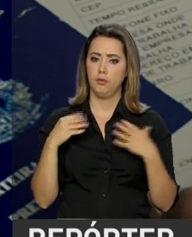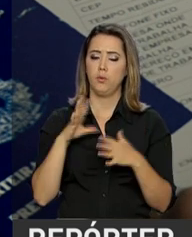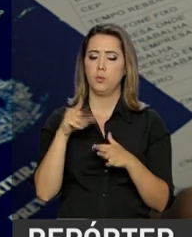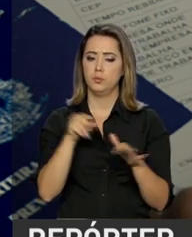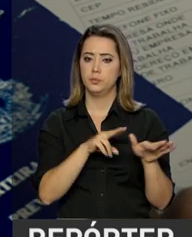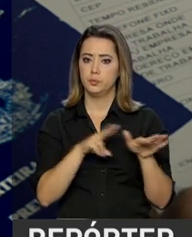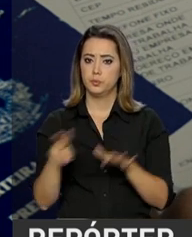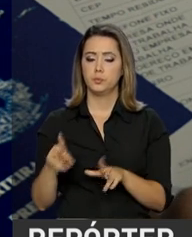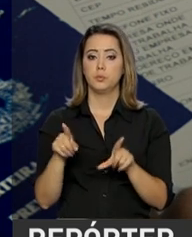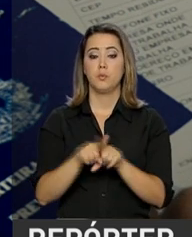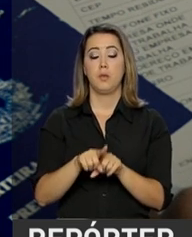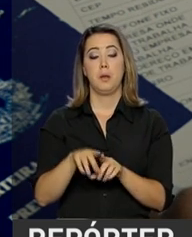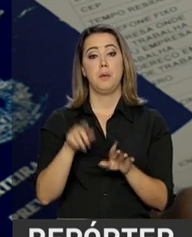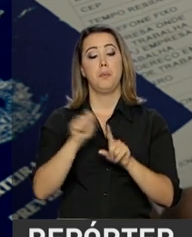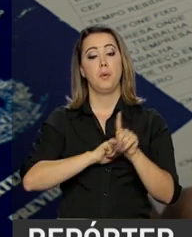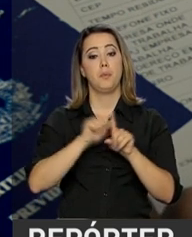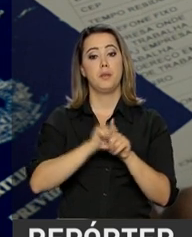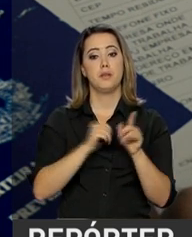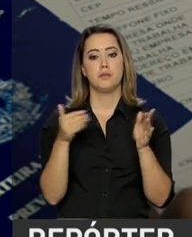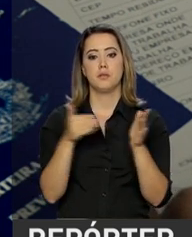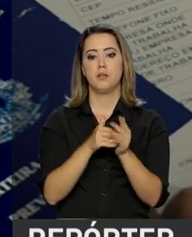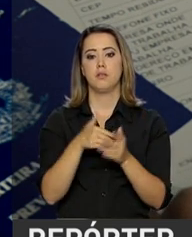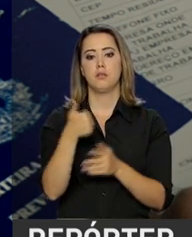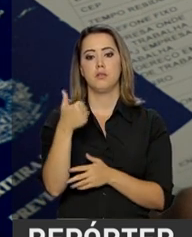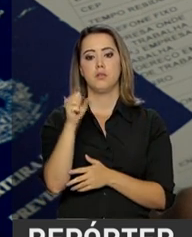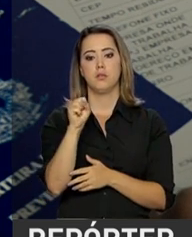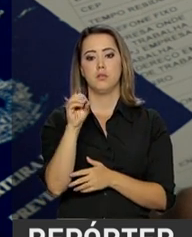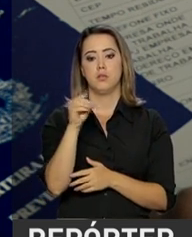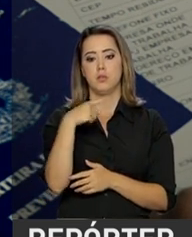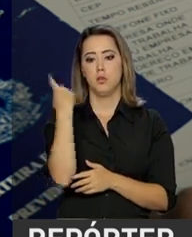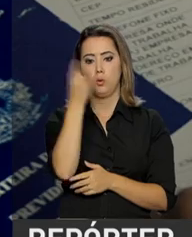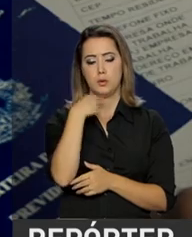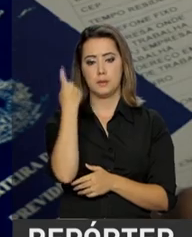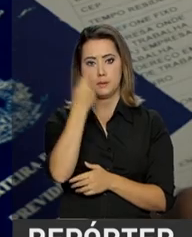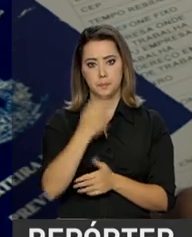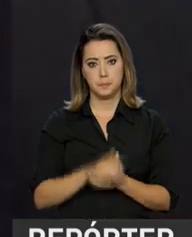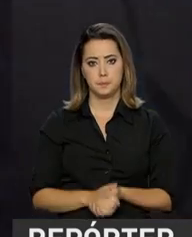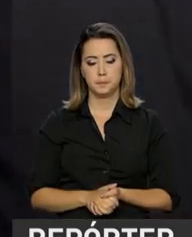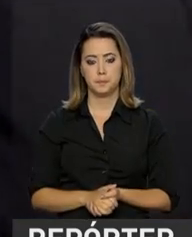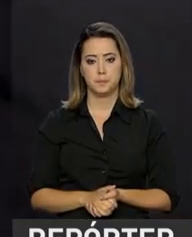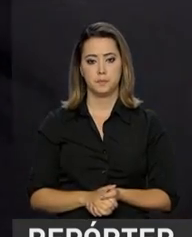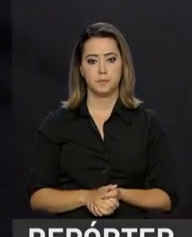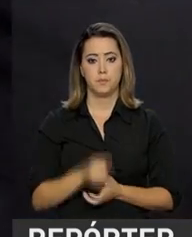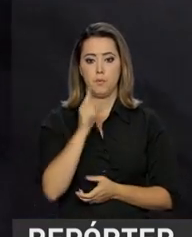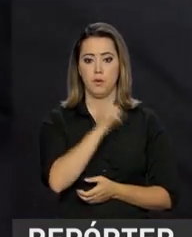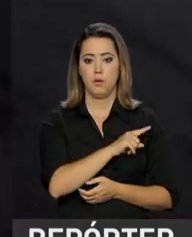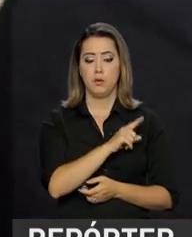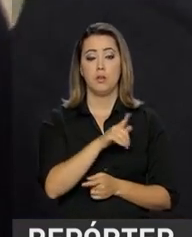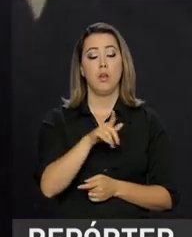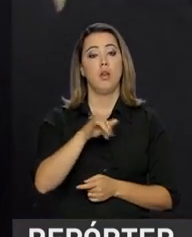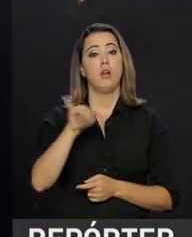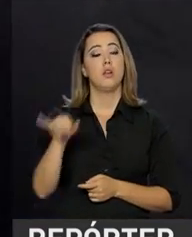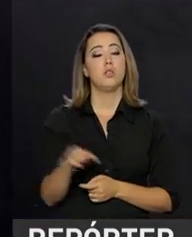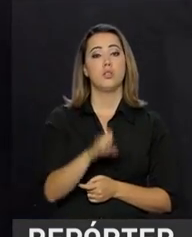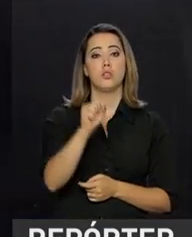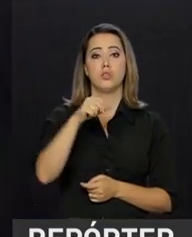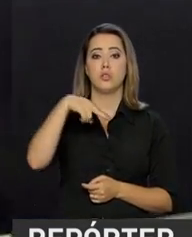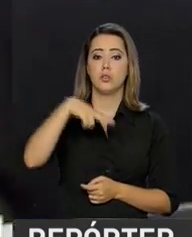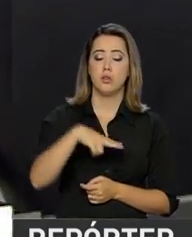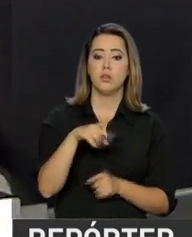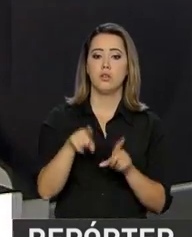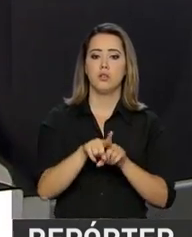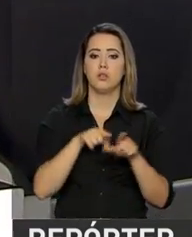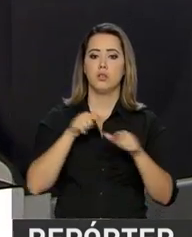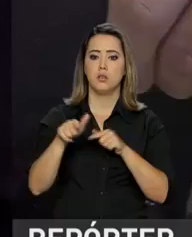semanal e por mês o máximo é uma jornada de 180 horas o vigilante Jean Pereira de Morais que